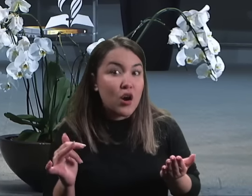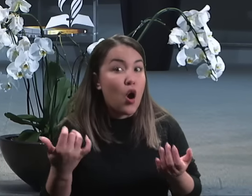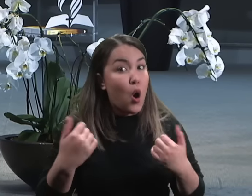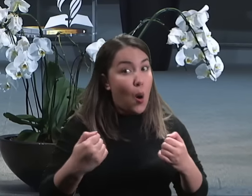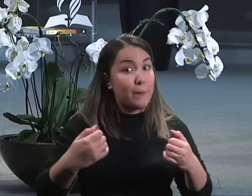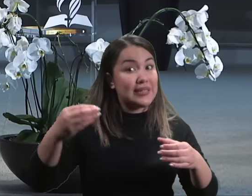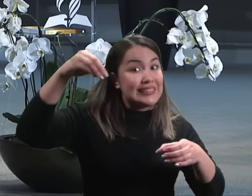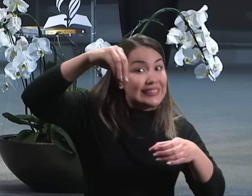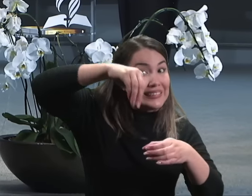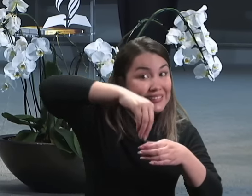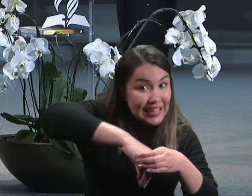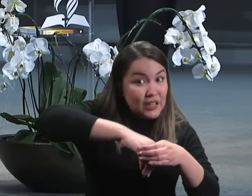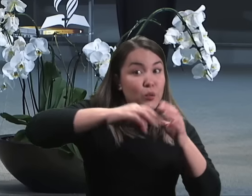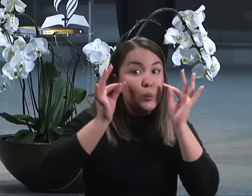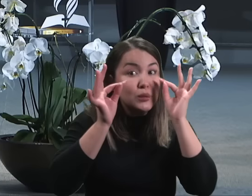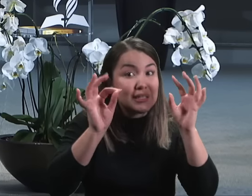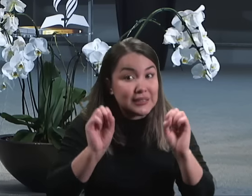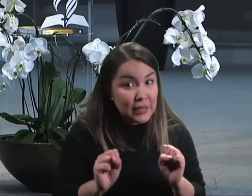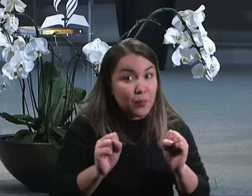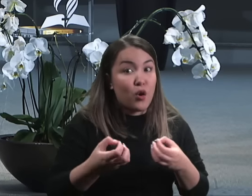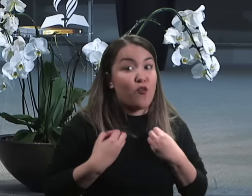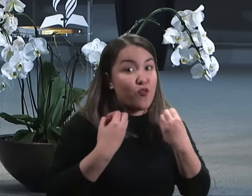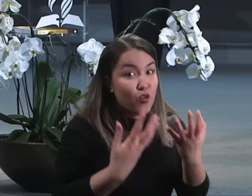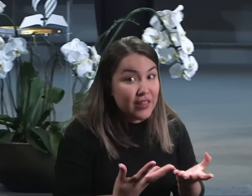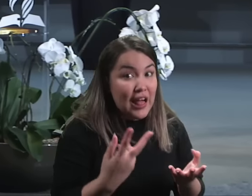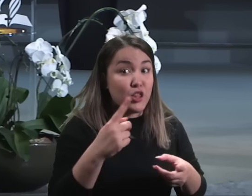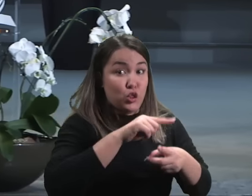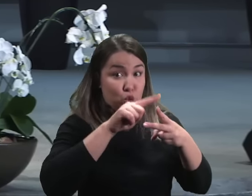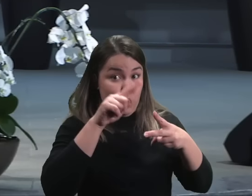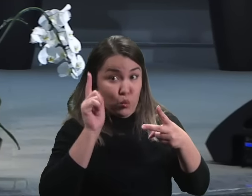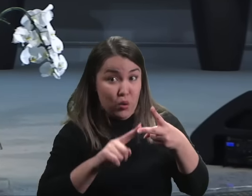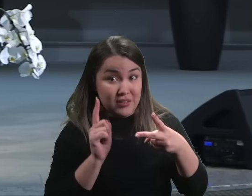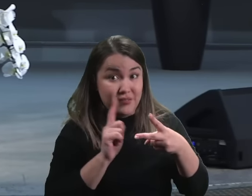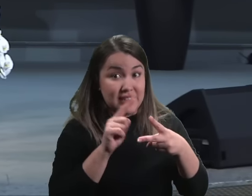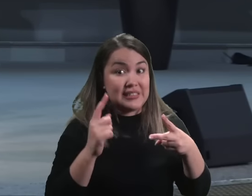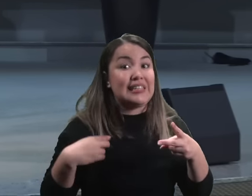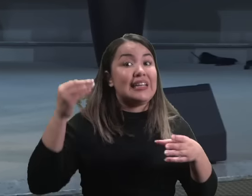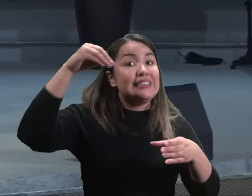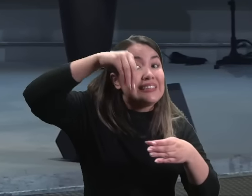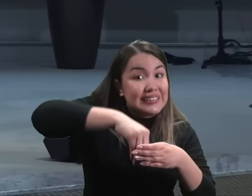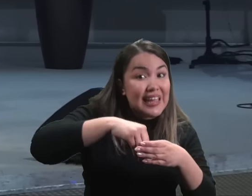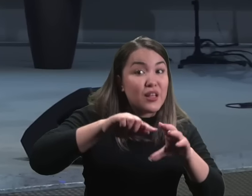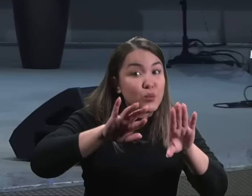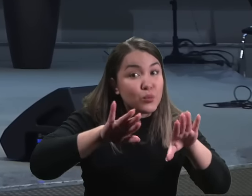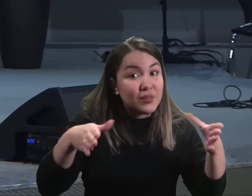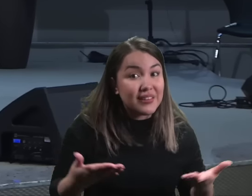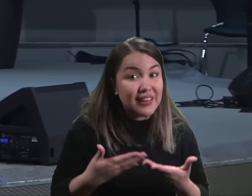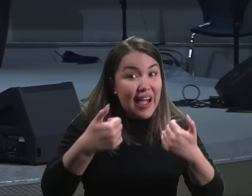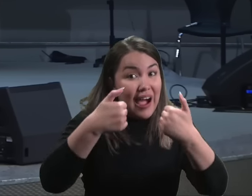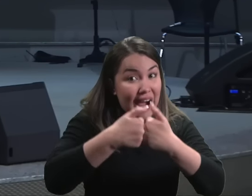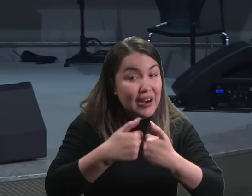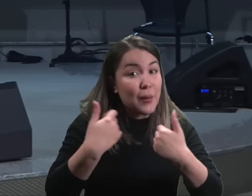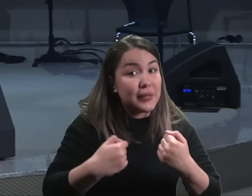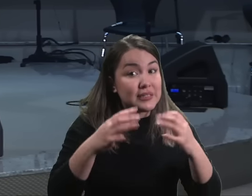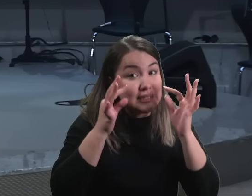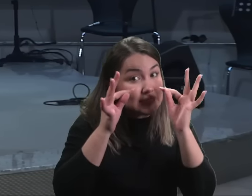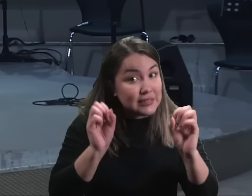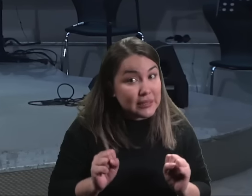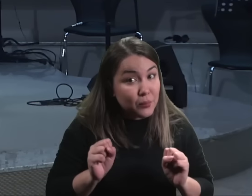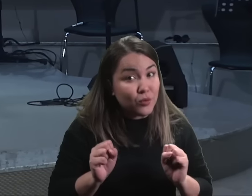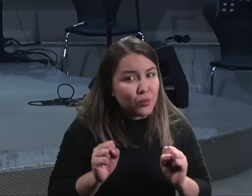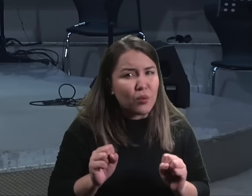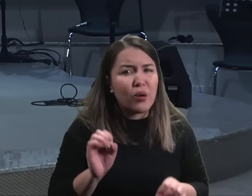arca você vai Pô o testemunho que eu vou te dar e ele fala duas vezes dentro da arca você vai pôr o testemunho que eu vou te dar e